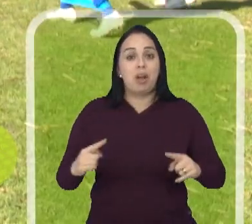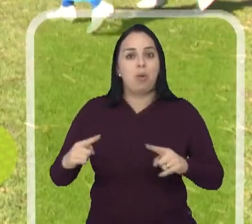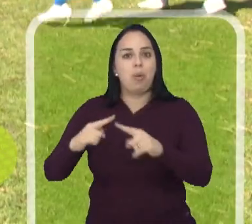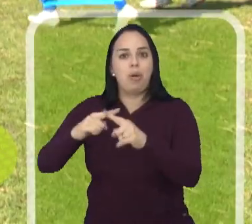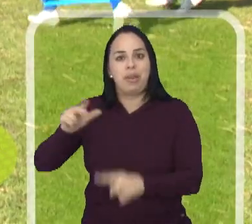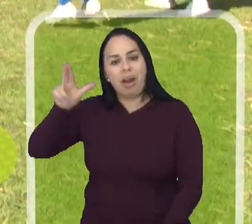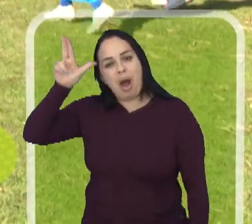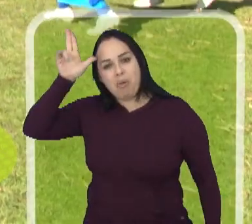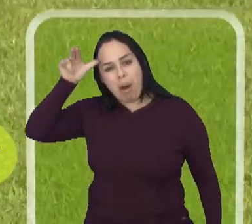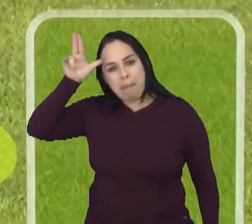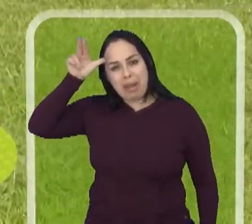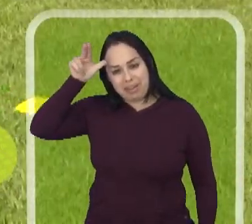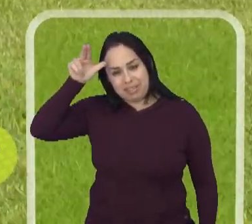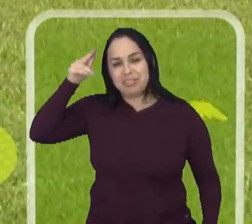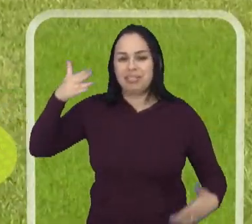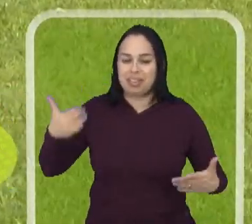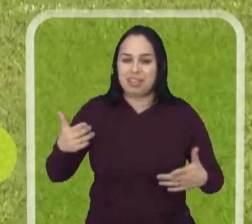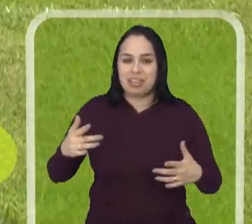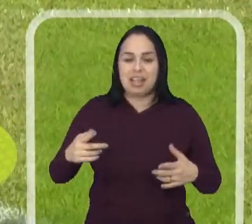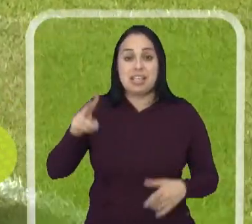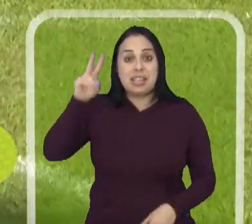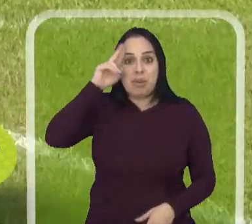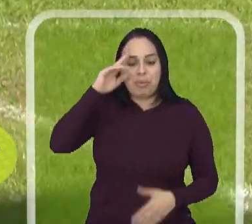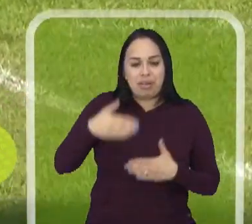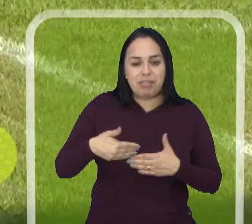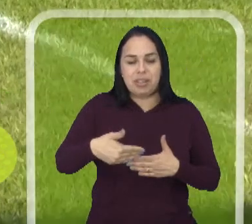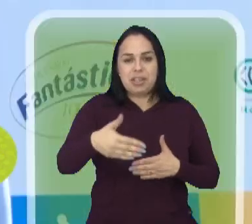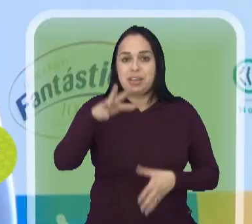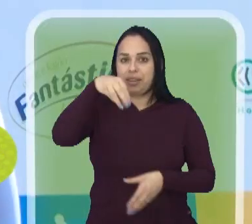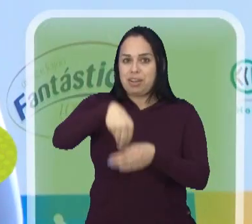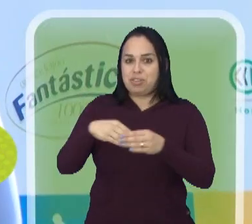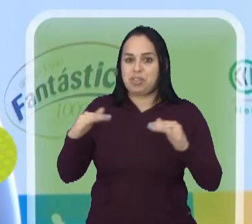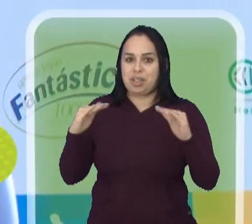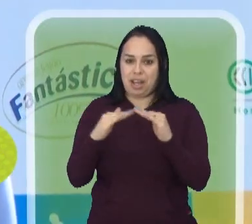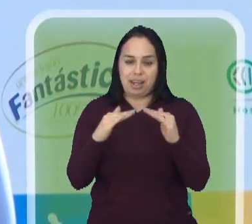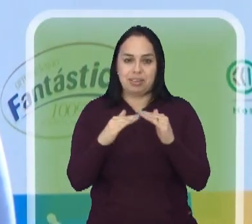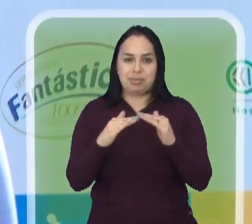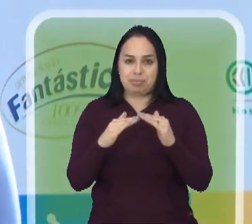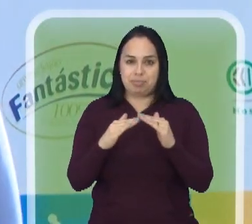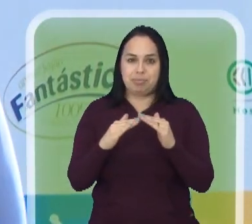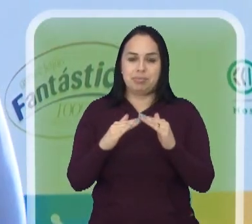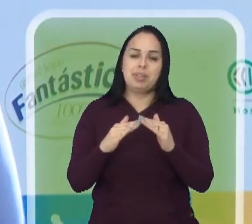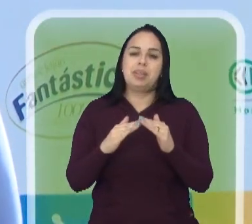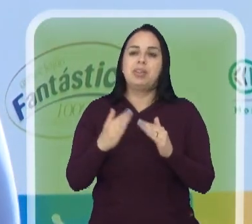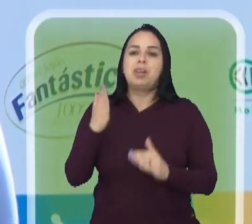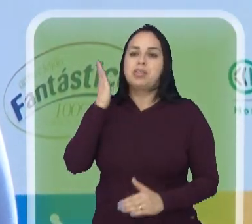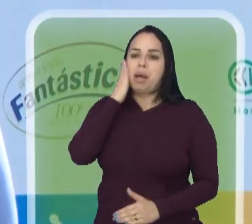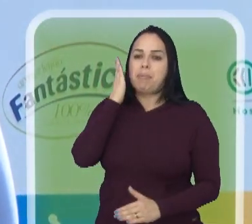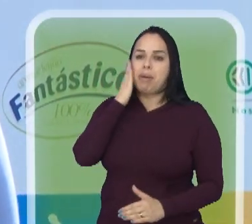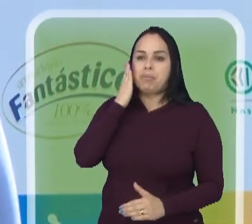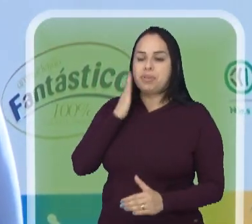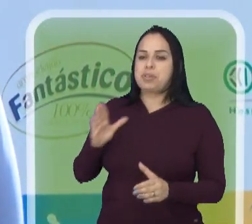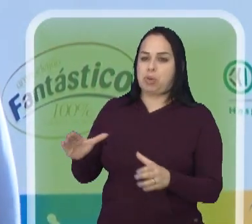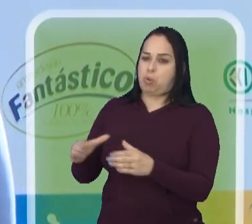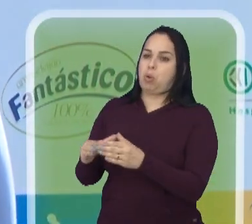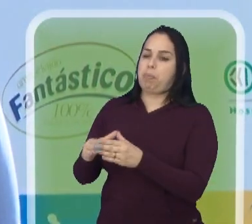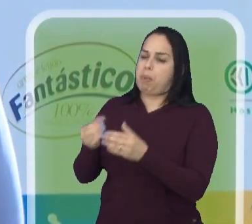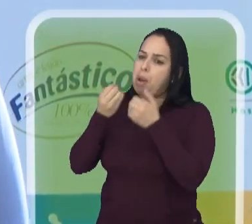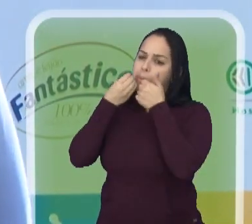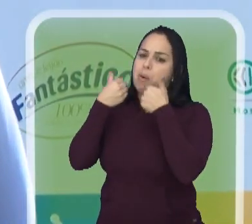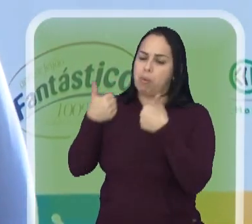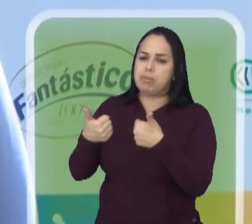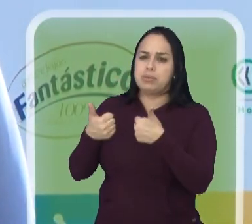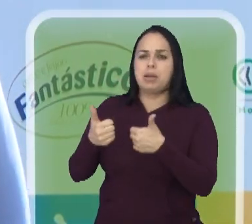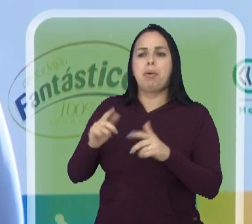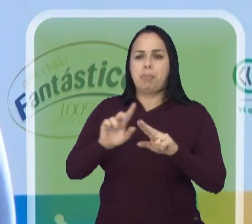contra o América Mineiro na próxima segunda-feira em casa. Sabemos da qualidade do time do América e vamos